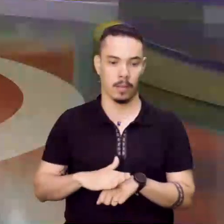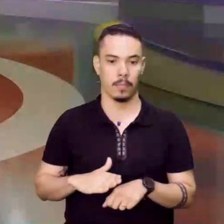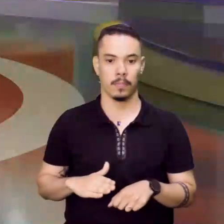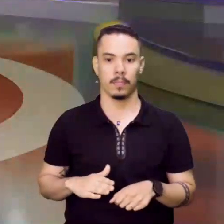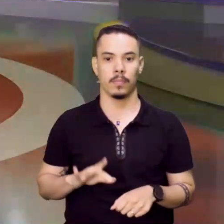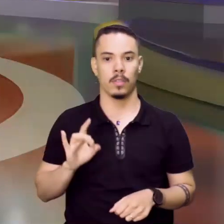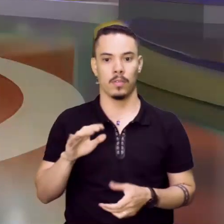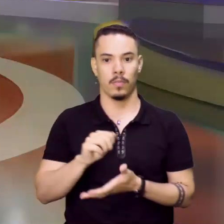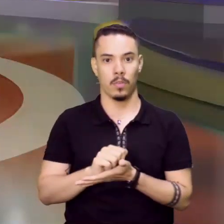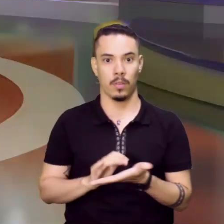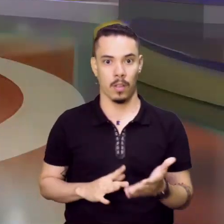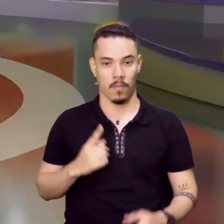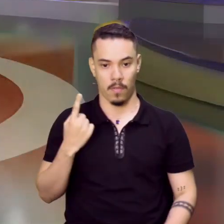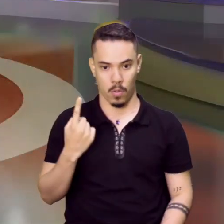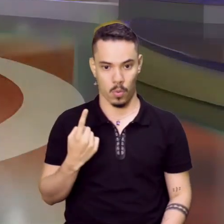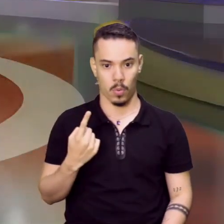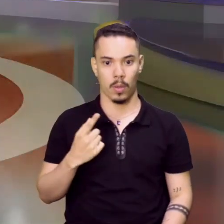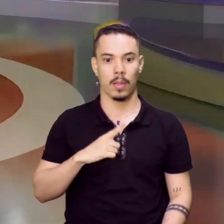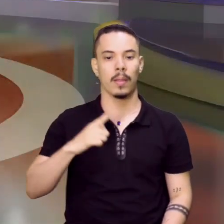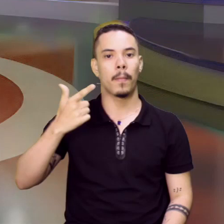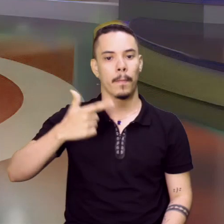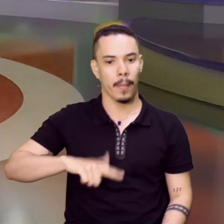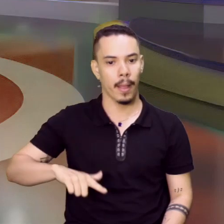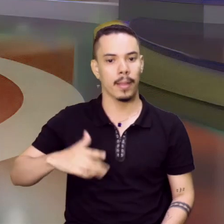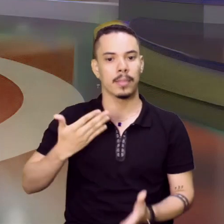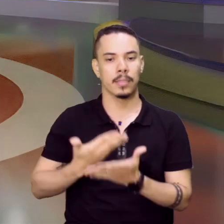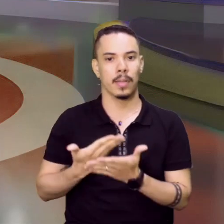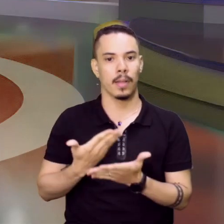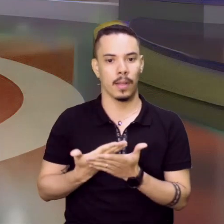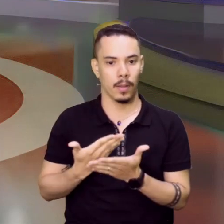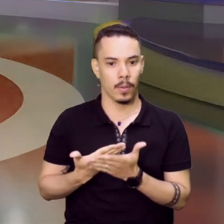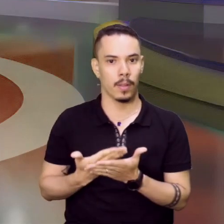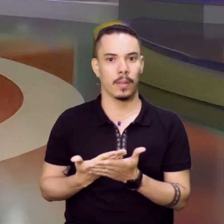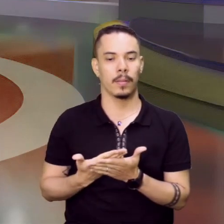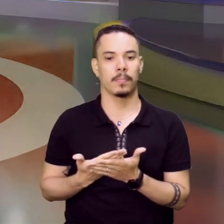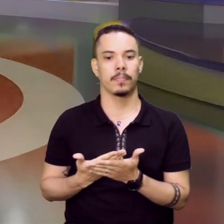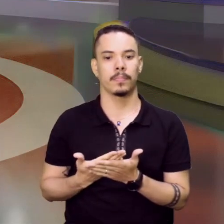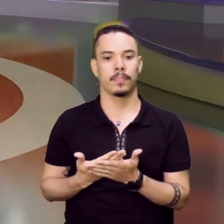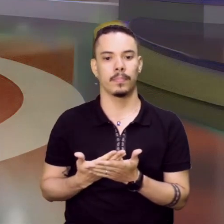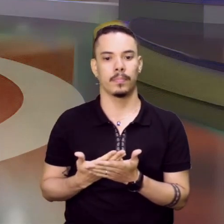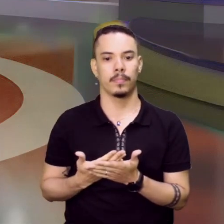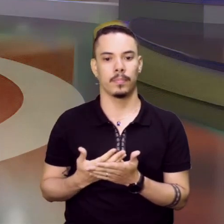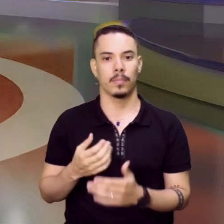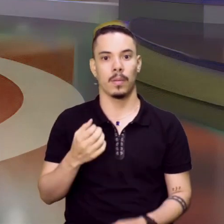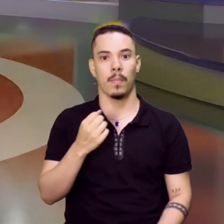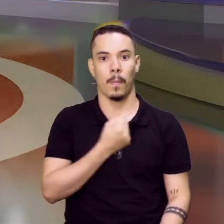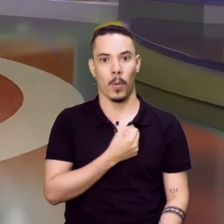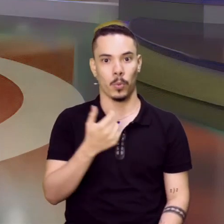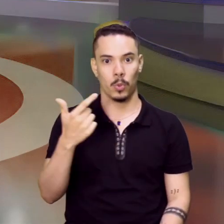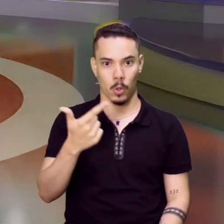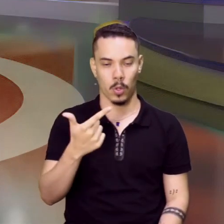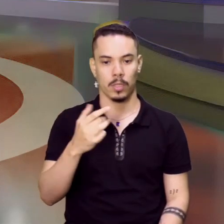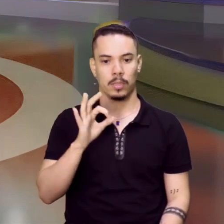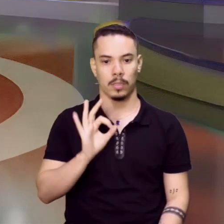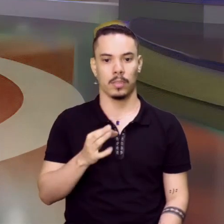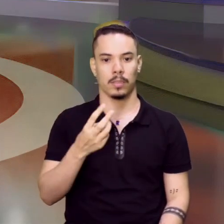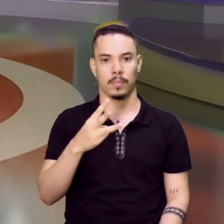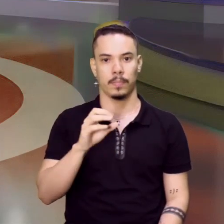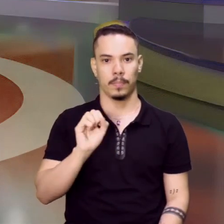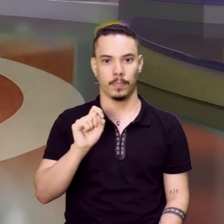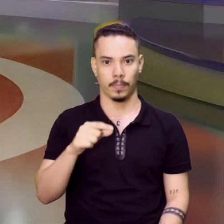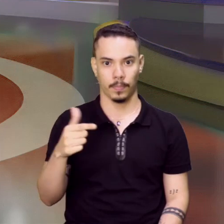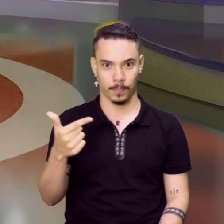voltava uma atividade mas temos mais aí na nossa próxima aula de número ponto do né A